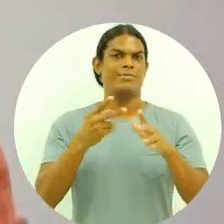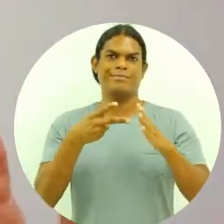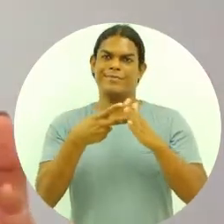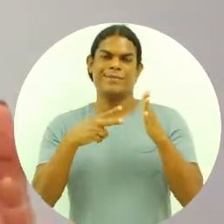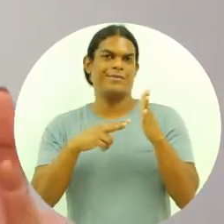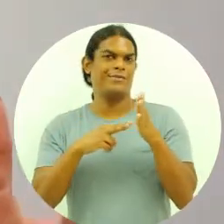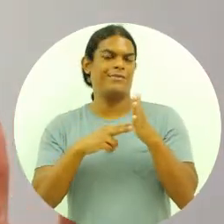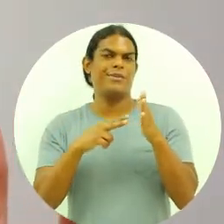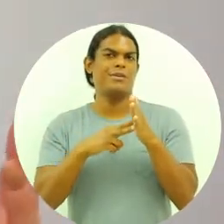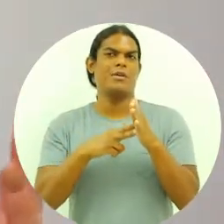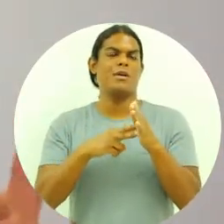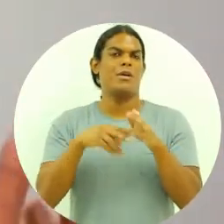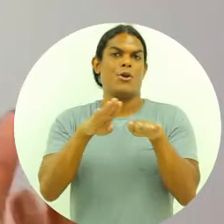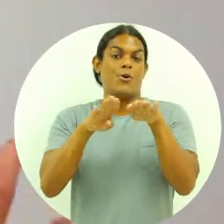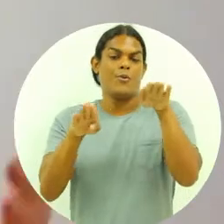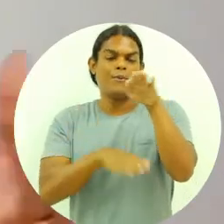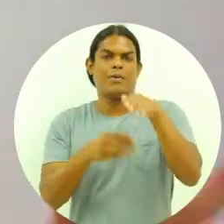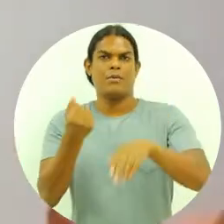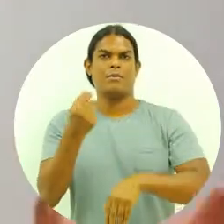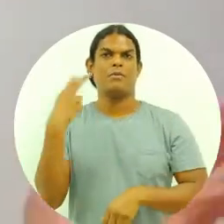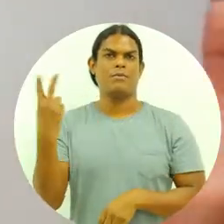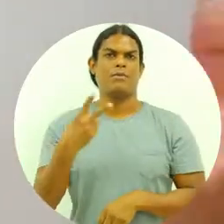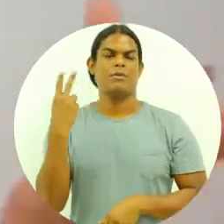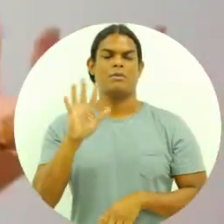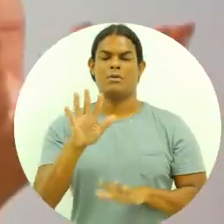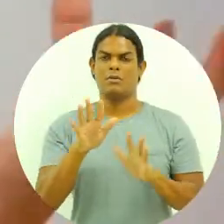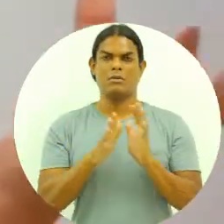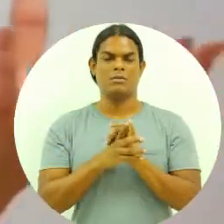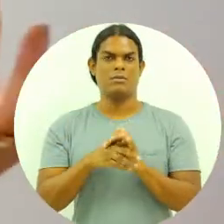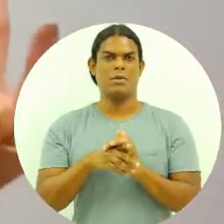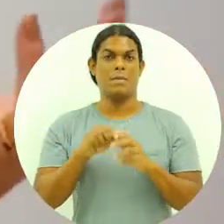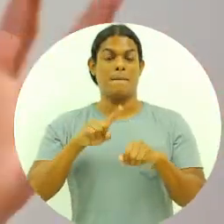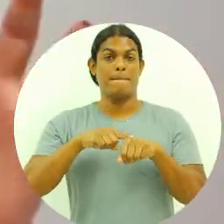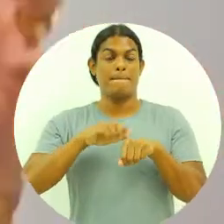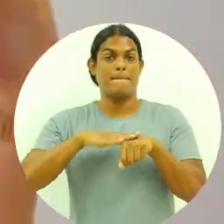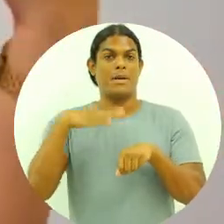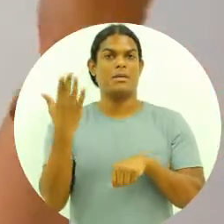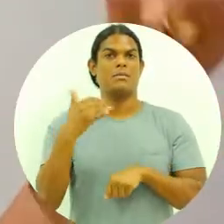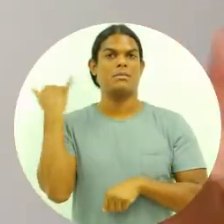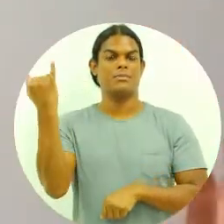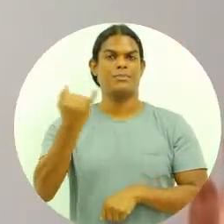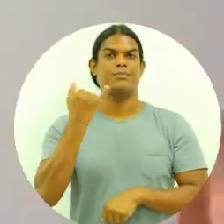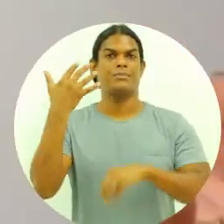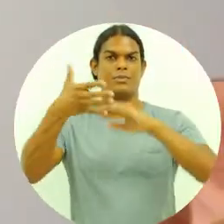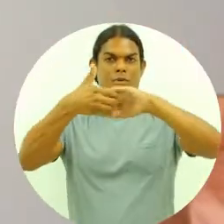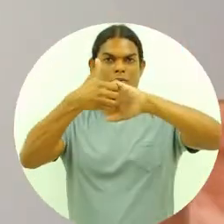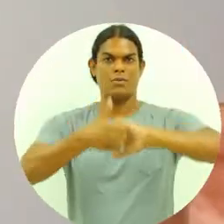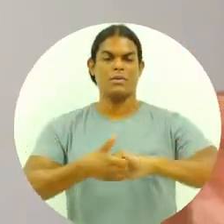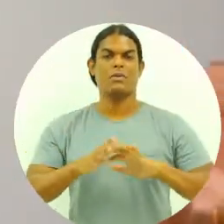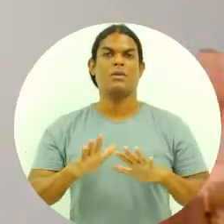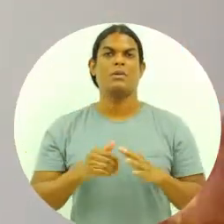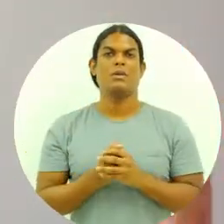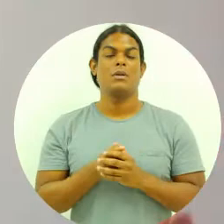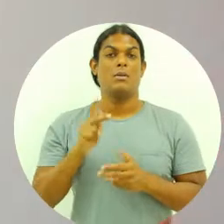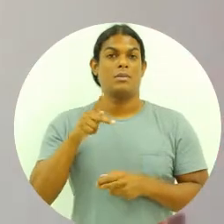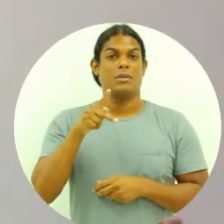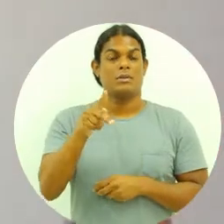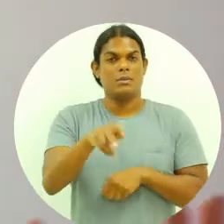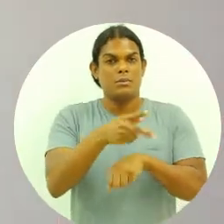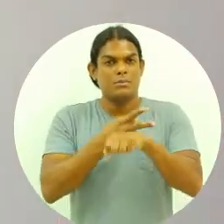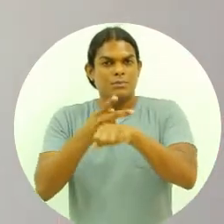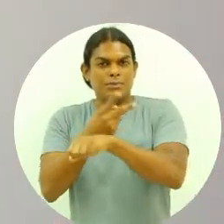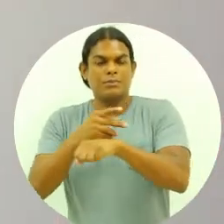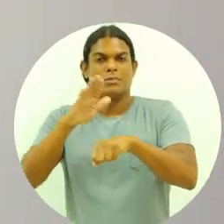é pelo preço mais adequado à qualidade, enfim. Mas você vai estar sempre buscando o melhor da melhor